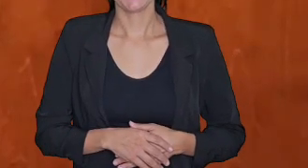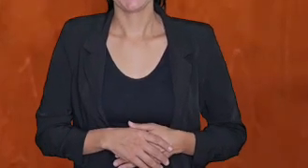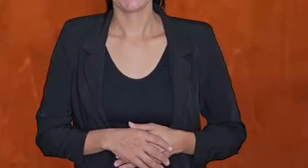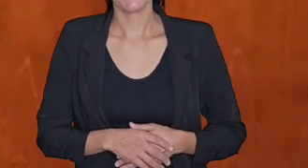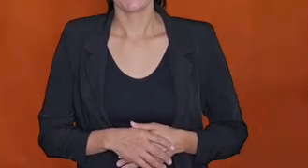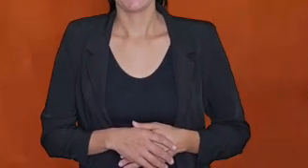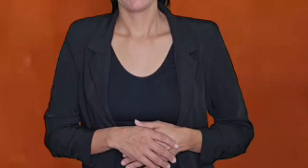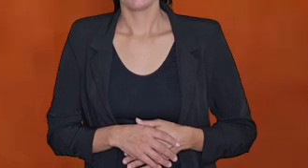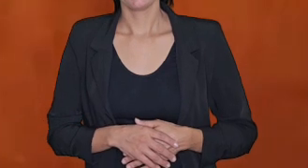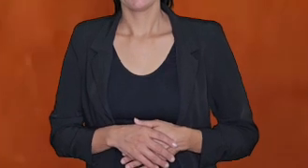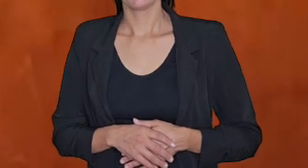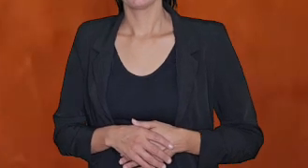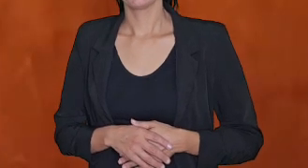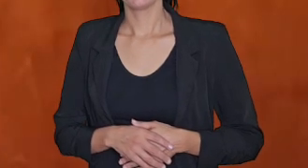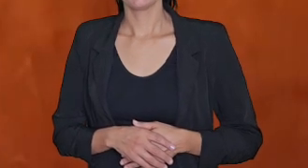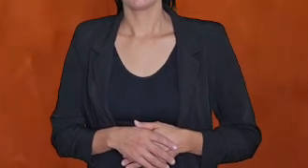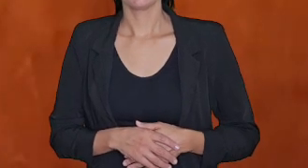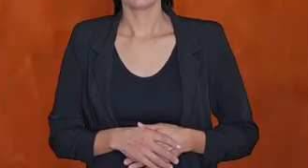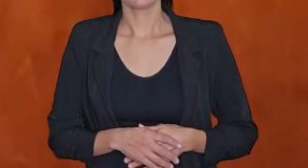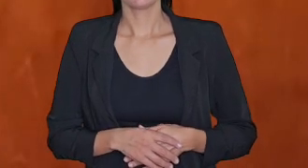Grande Sandro, um grande abraço. Beleza.